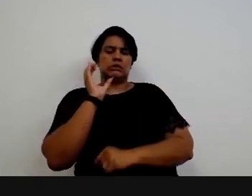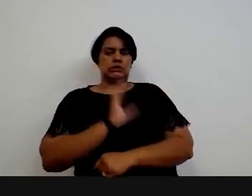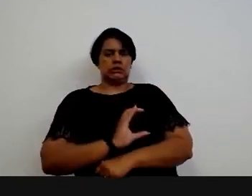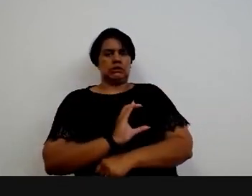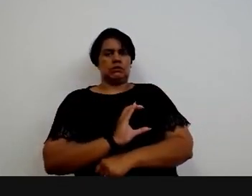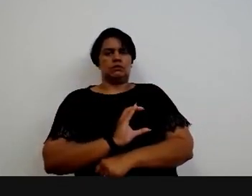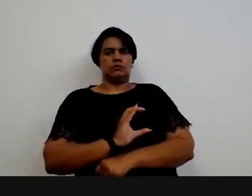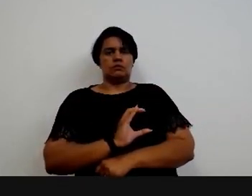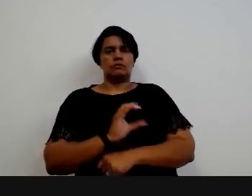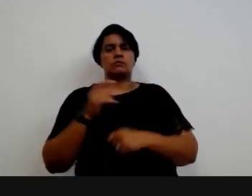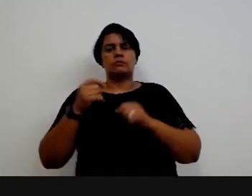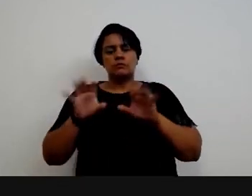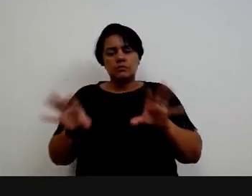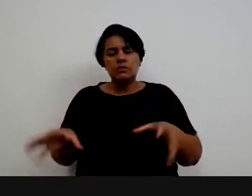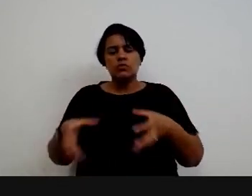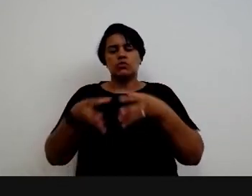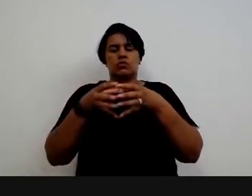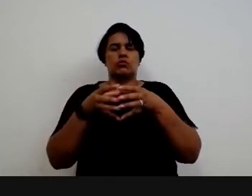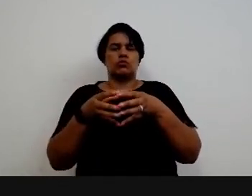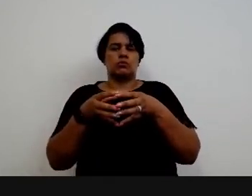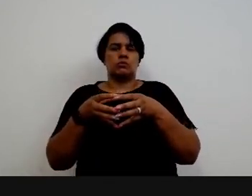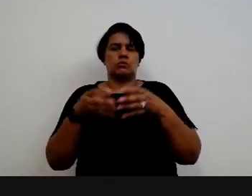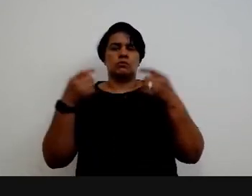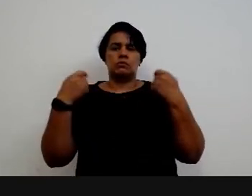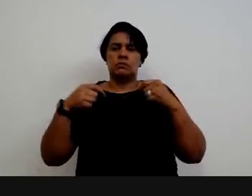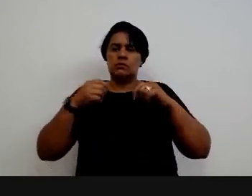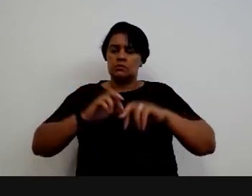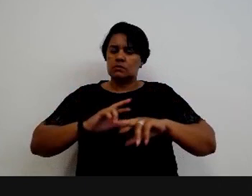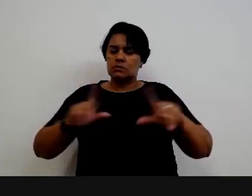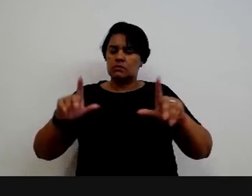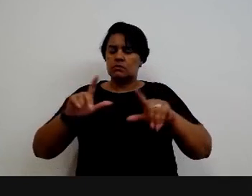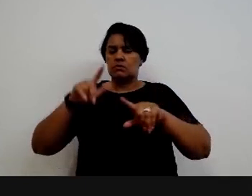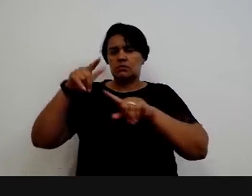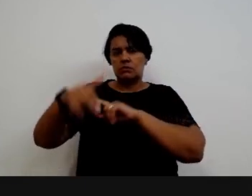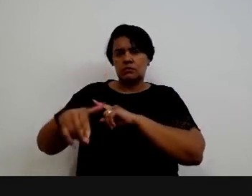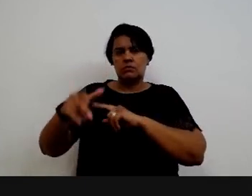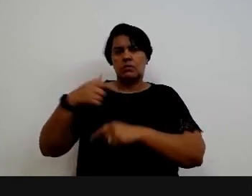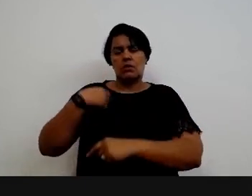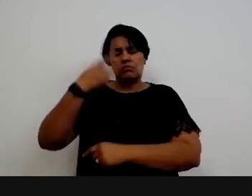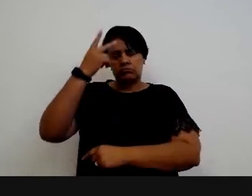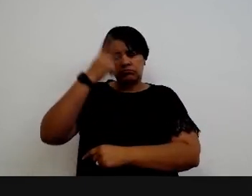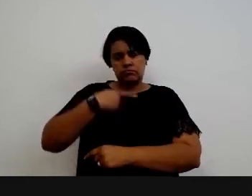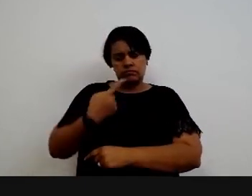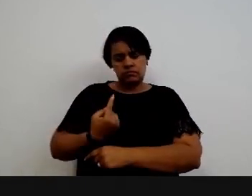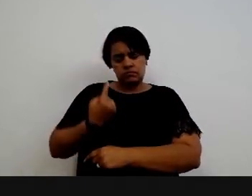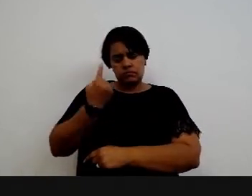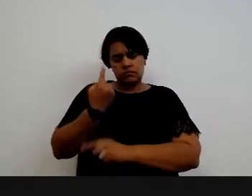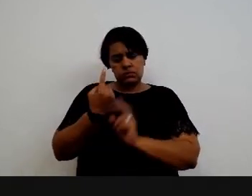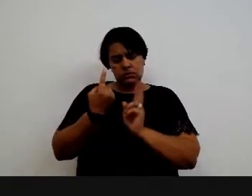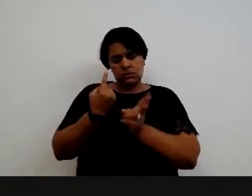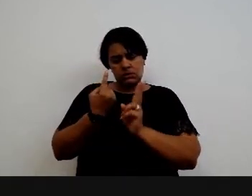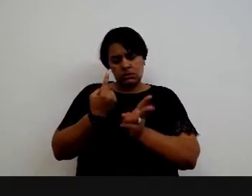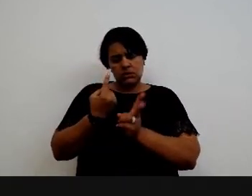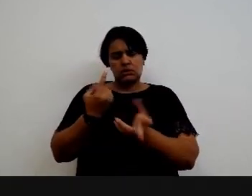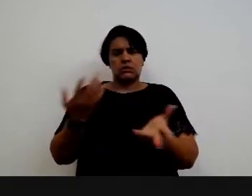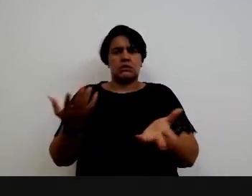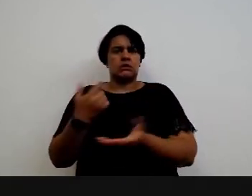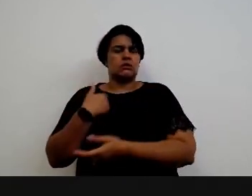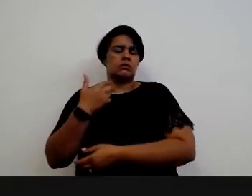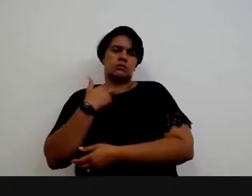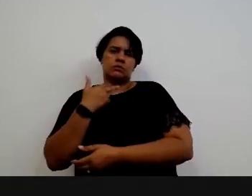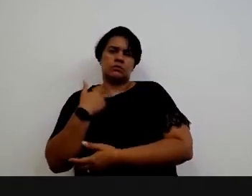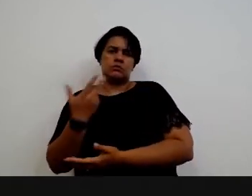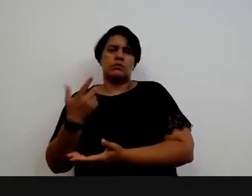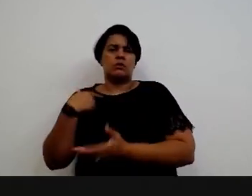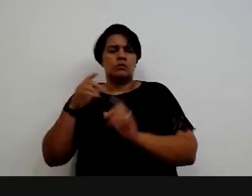preciso, no coletivo, e eu preciso romper com a minha cabeça, em primeira pessoa, de lógica de selfie, para